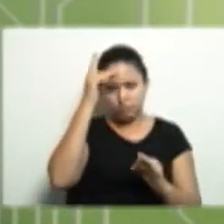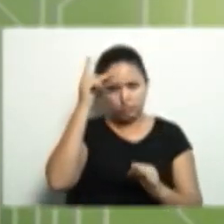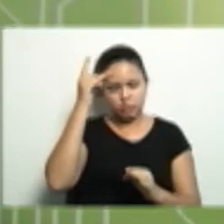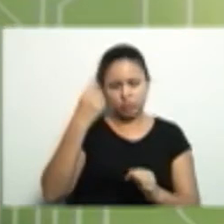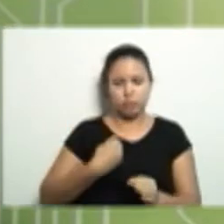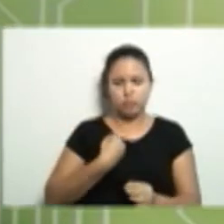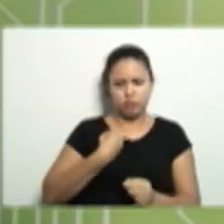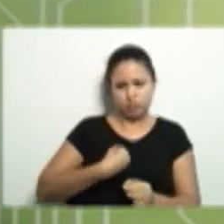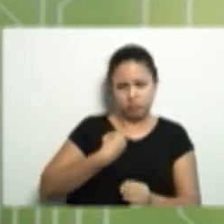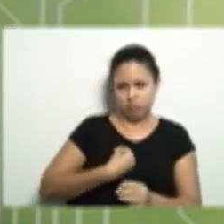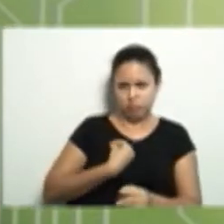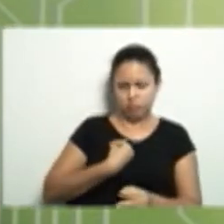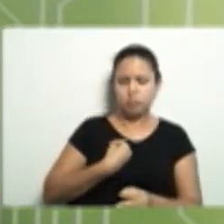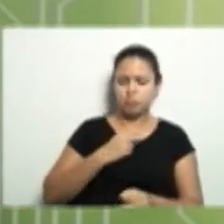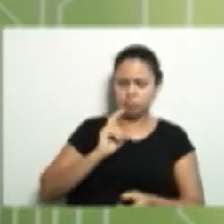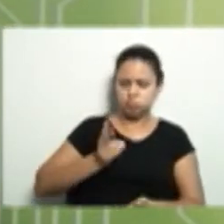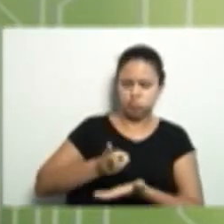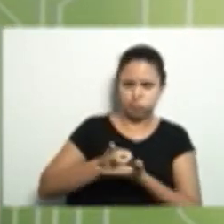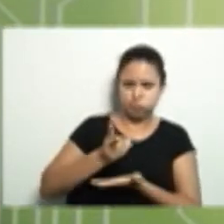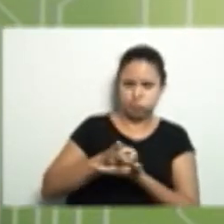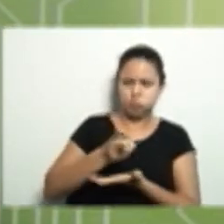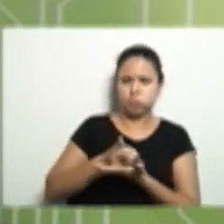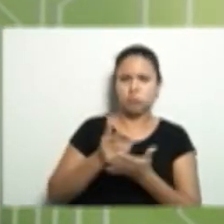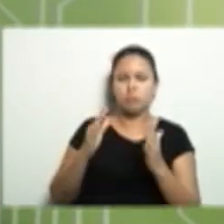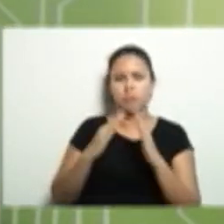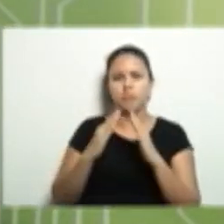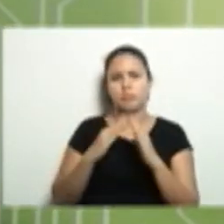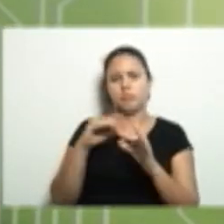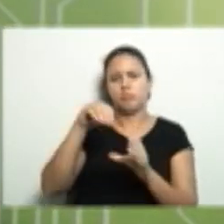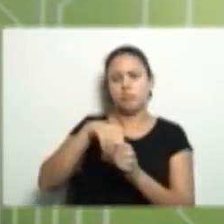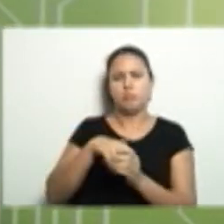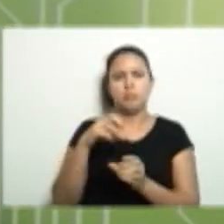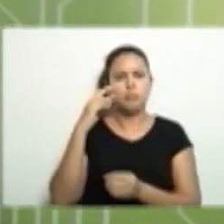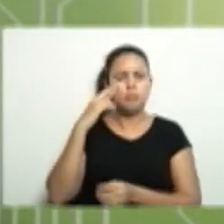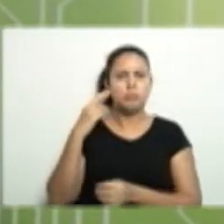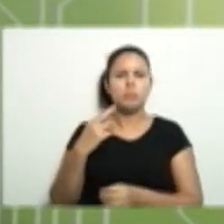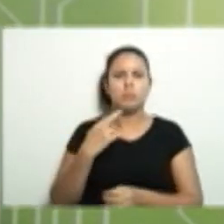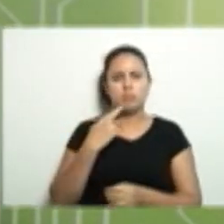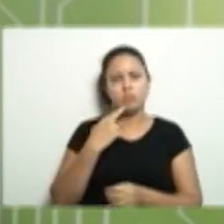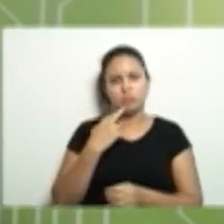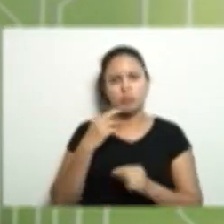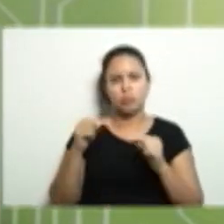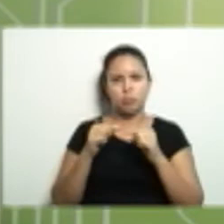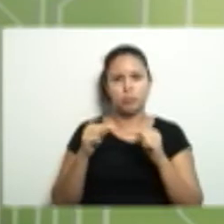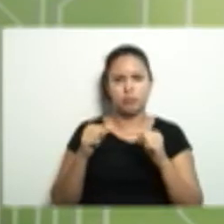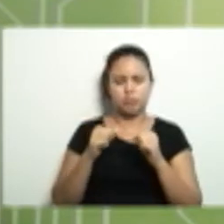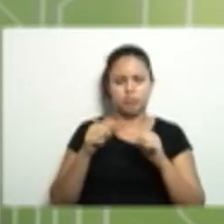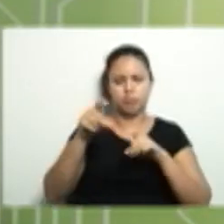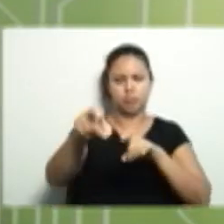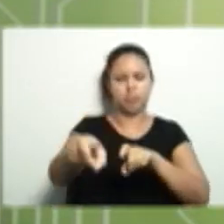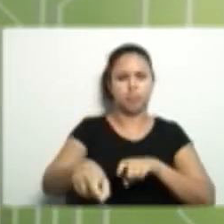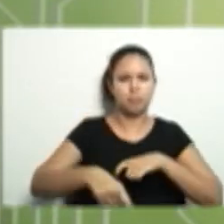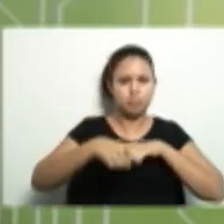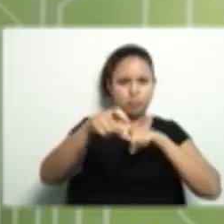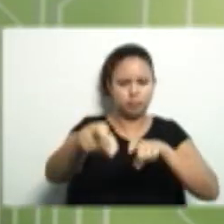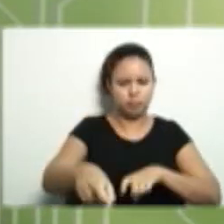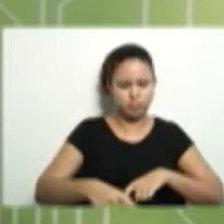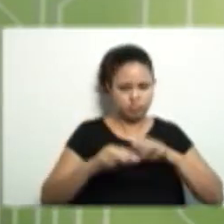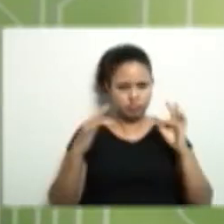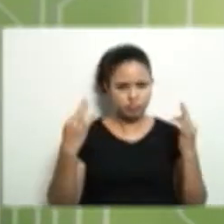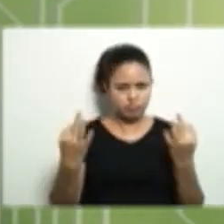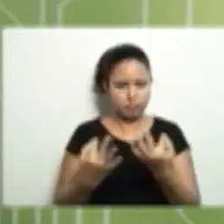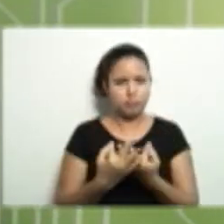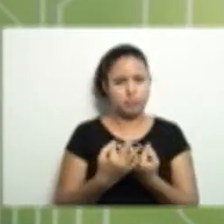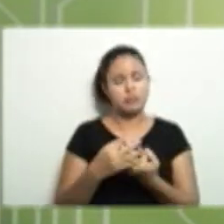origem, manter as pessoas vivendo nesse local rural. A agricultura familiar mantém as pessoas vivendo no ambiente rural. Isso é